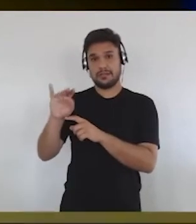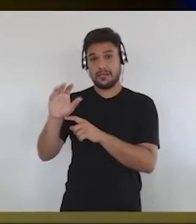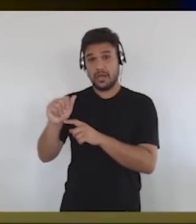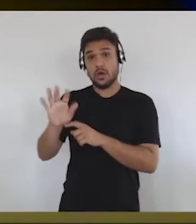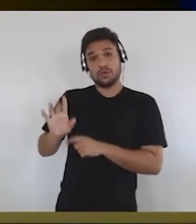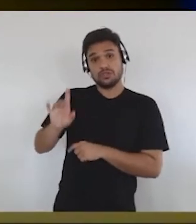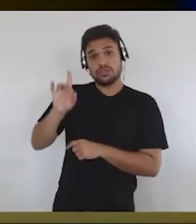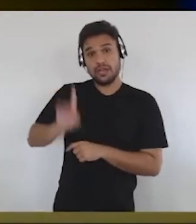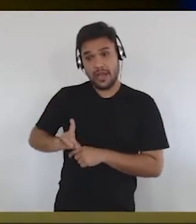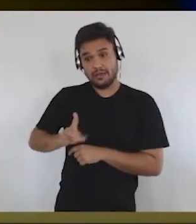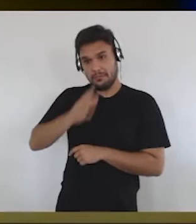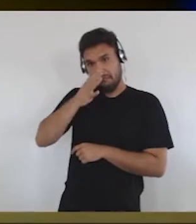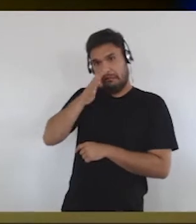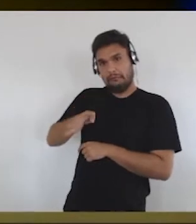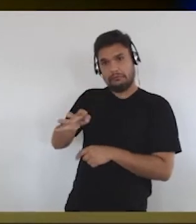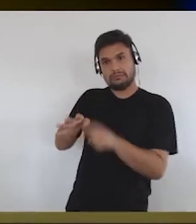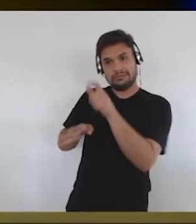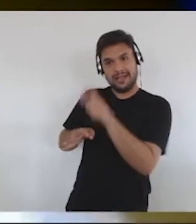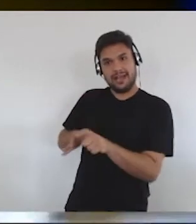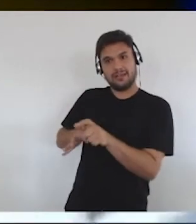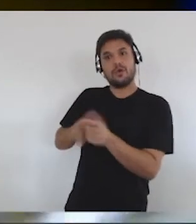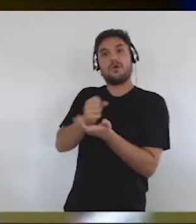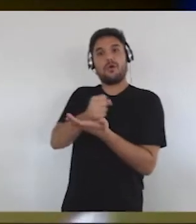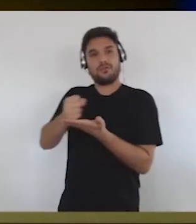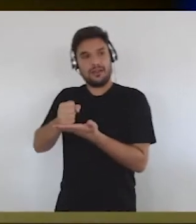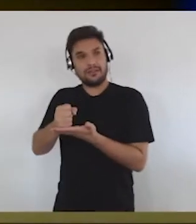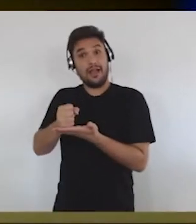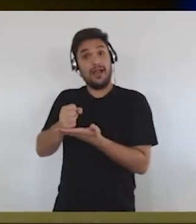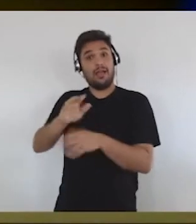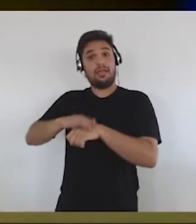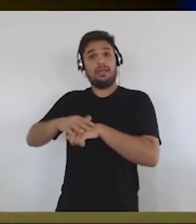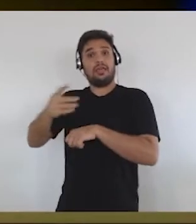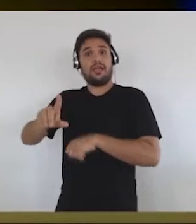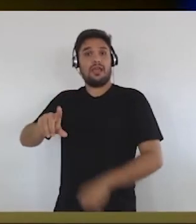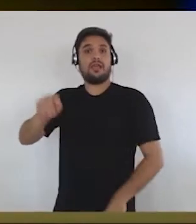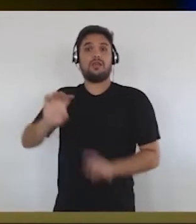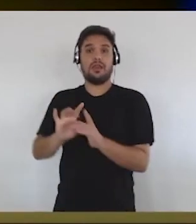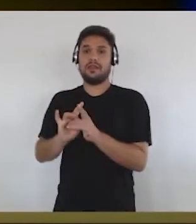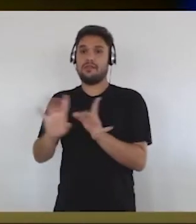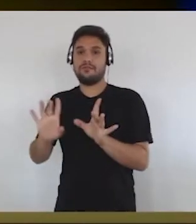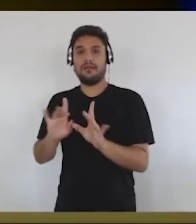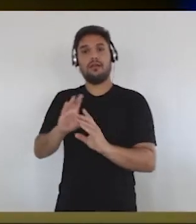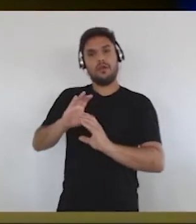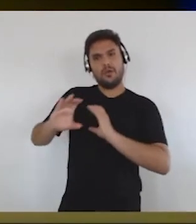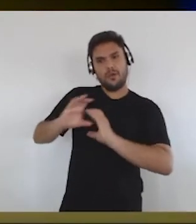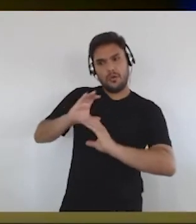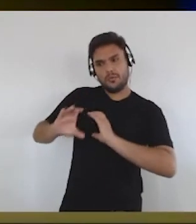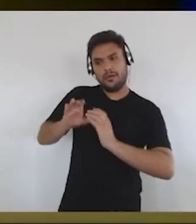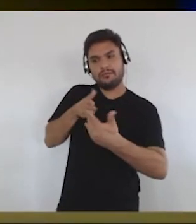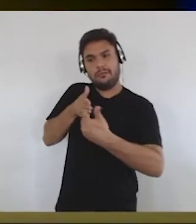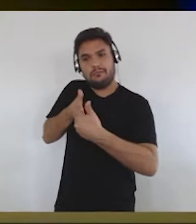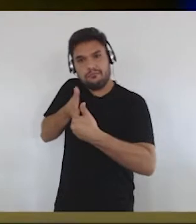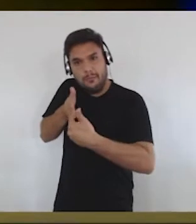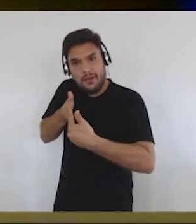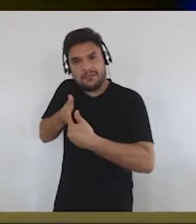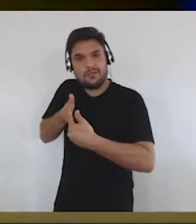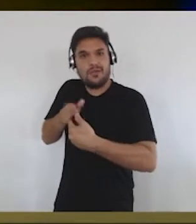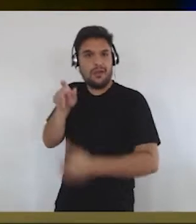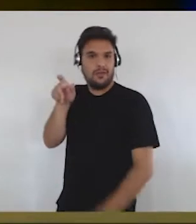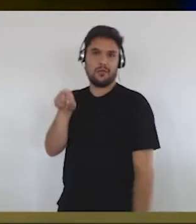acusado de ser assistido por um defensor de sua livre escolha e de comunicar-se livremente em particular com